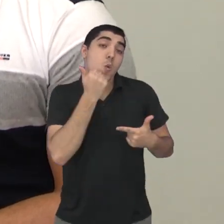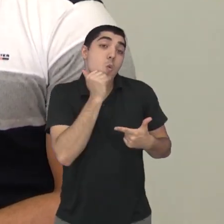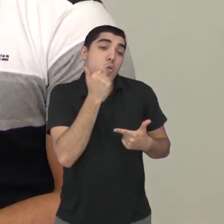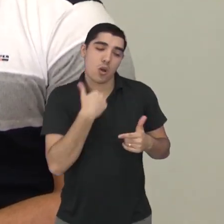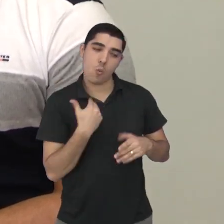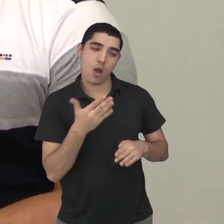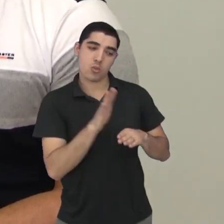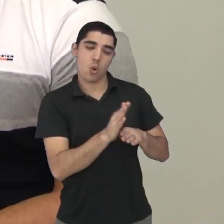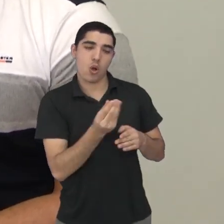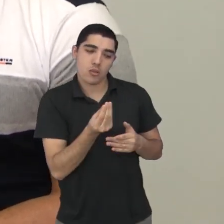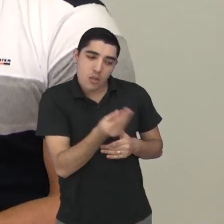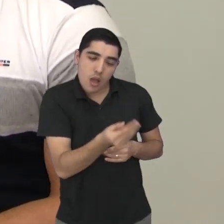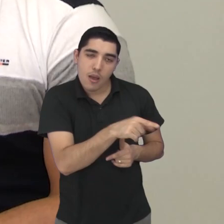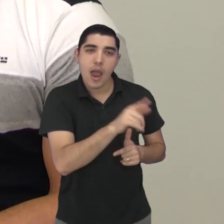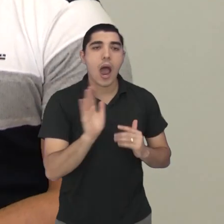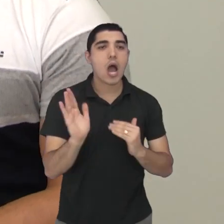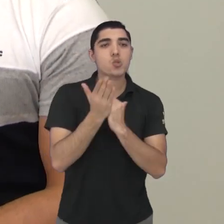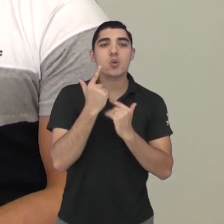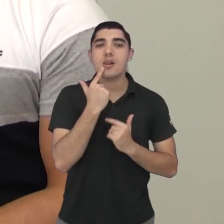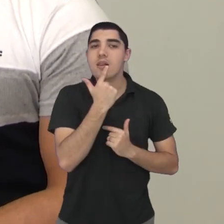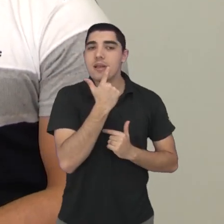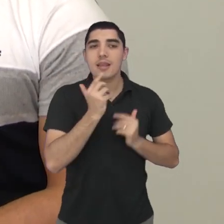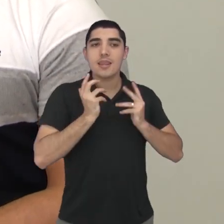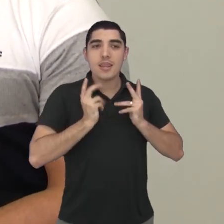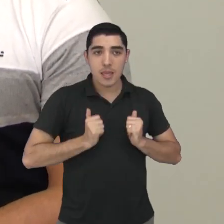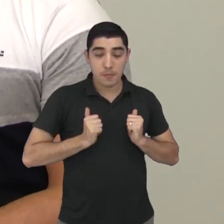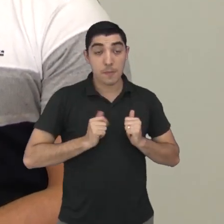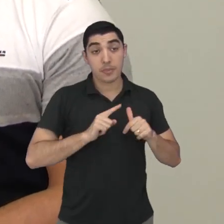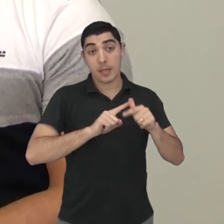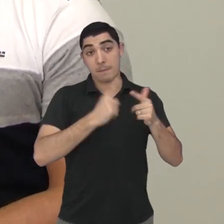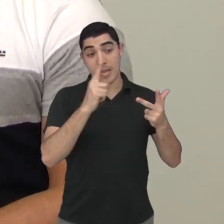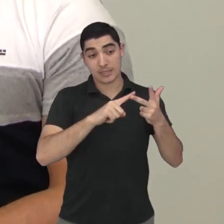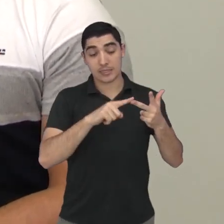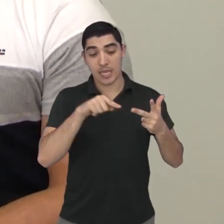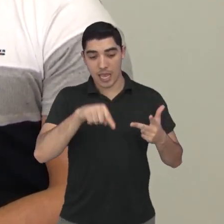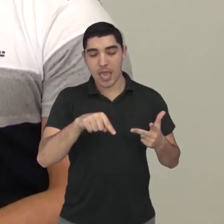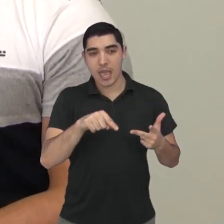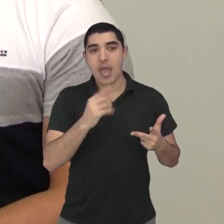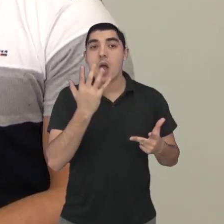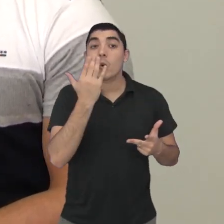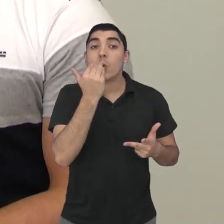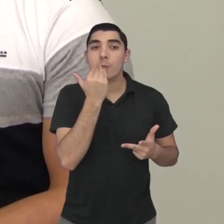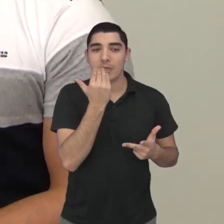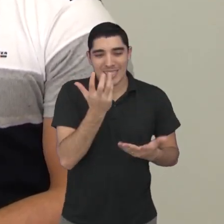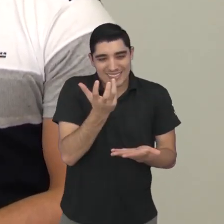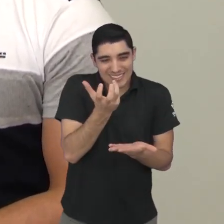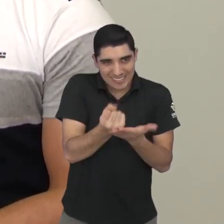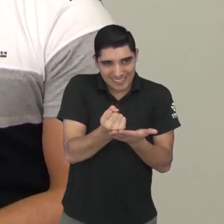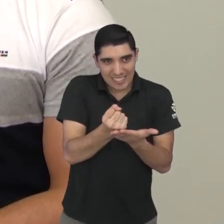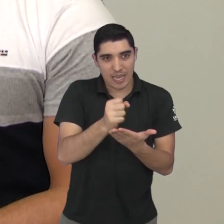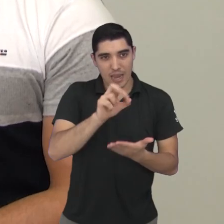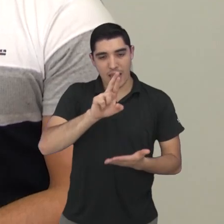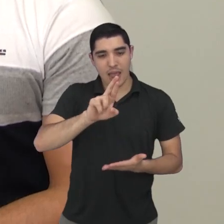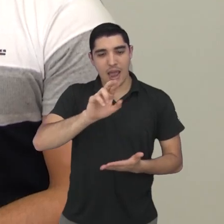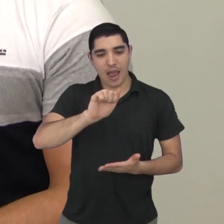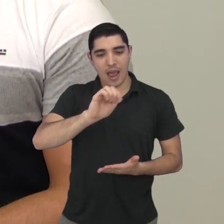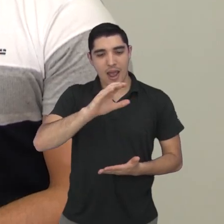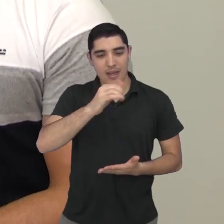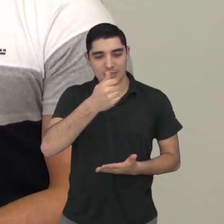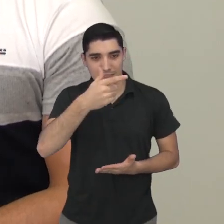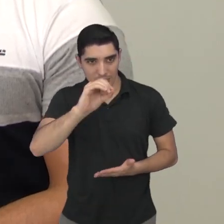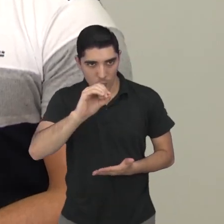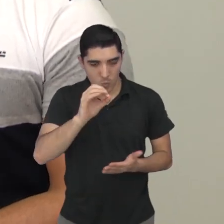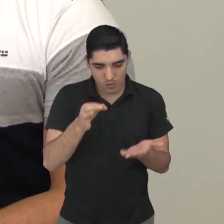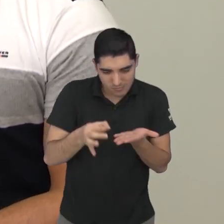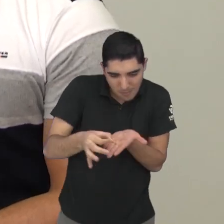ajudar. Só que só o fato da gente manter a alimentação, a ração seca, já ajuda muito também a não ficar comida presa no dente